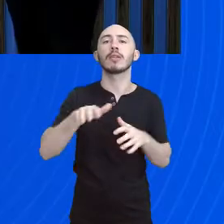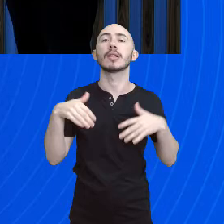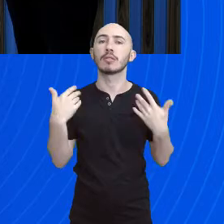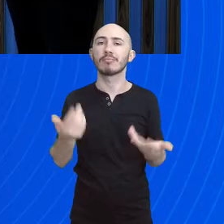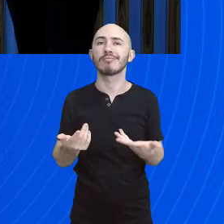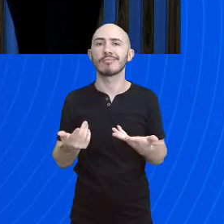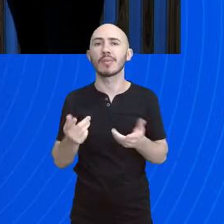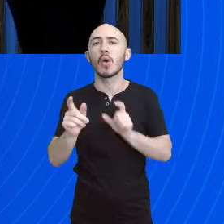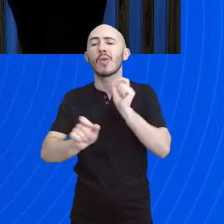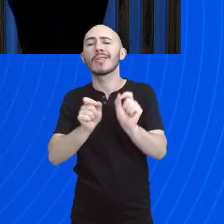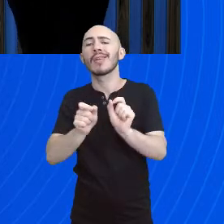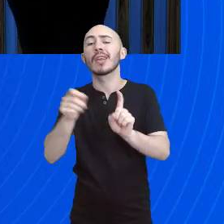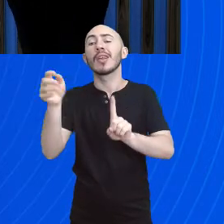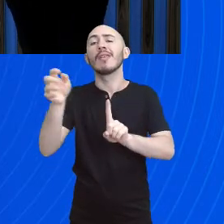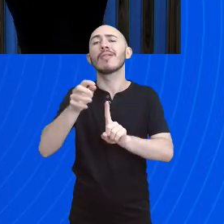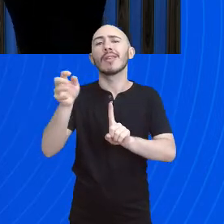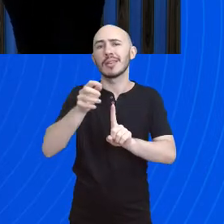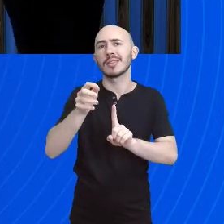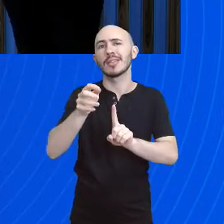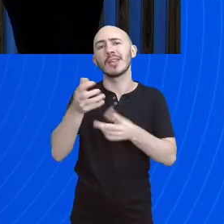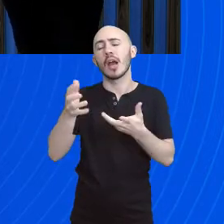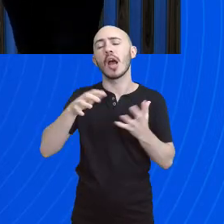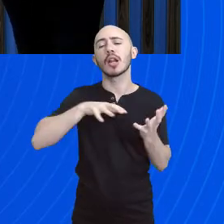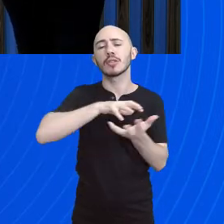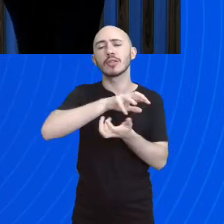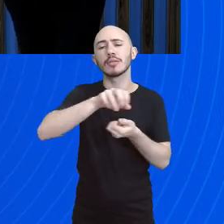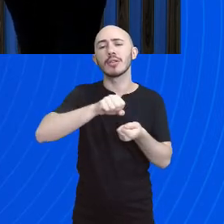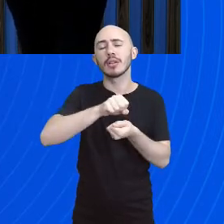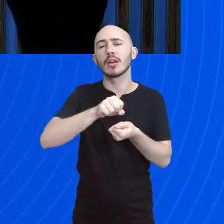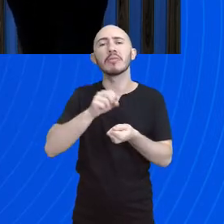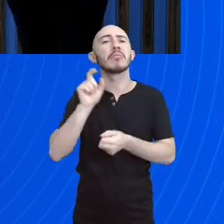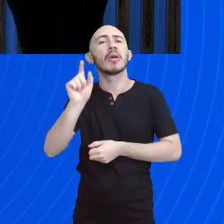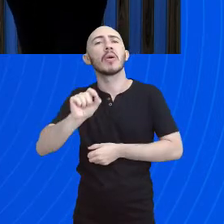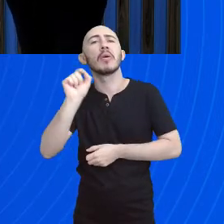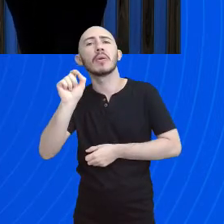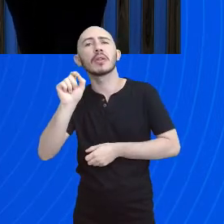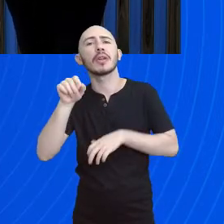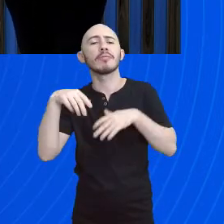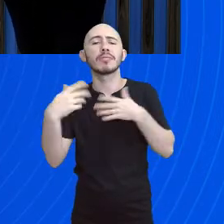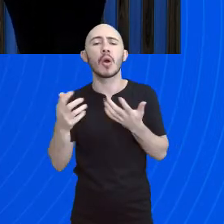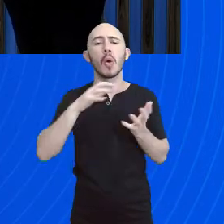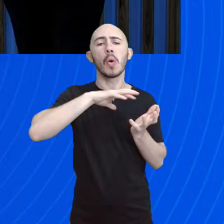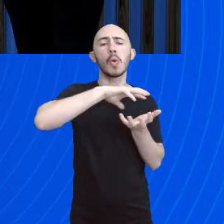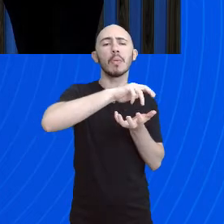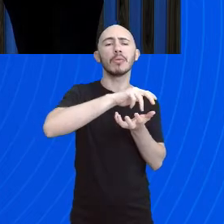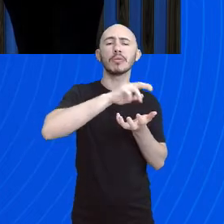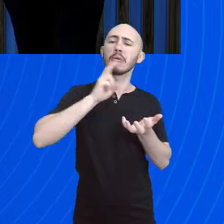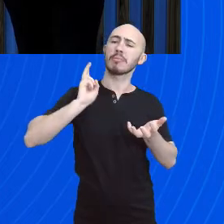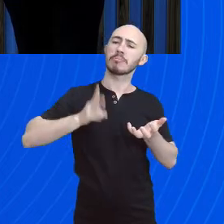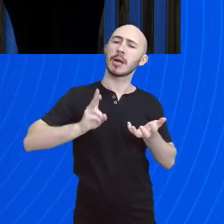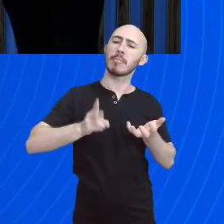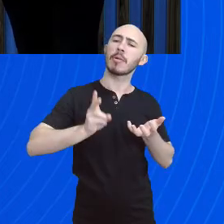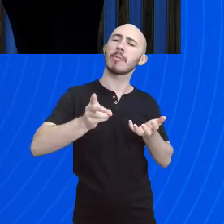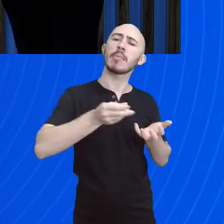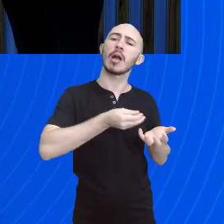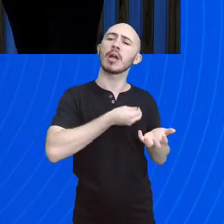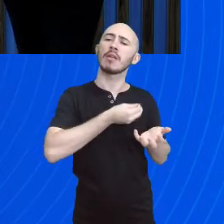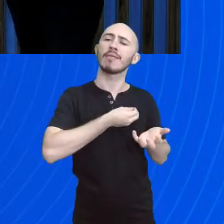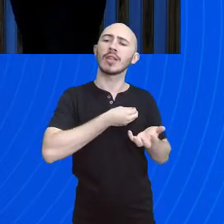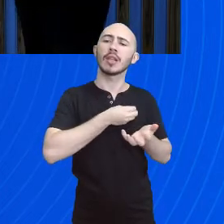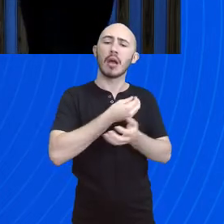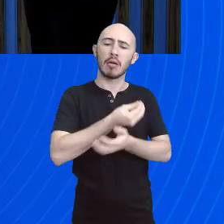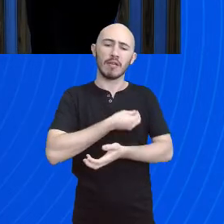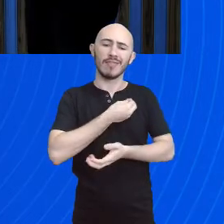que impacta aí nessa sustentabilidade? Como é que a Terra se virou até agora para manter essa